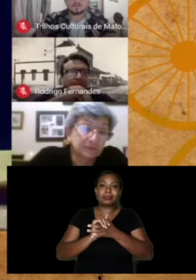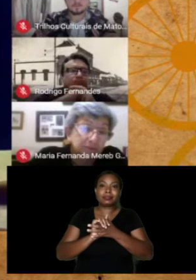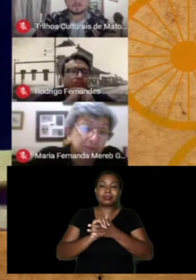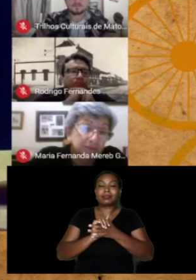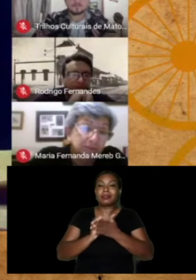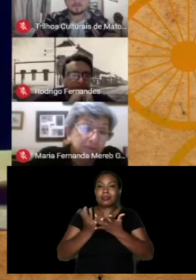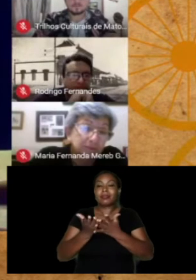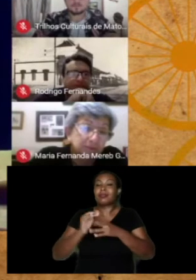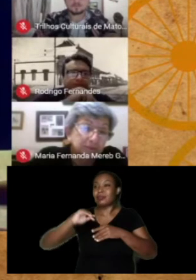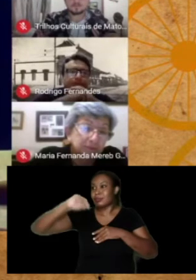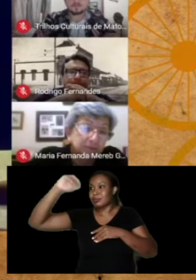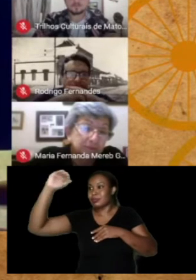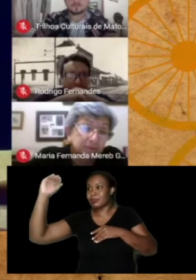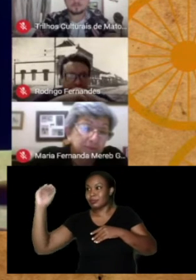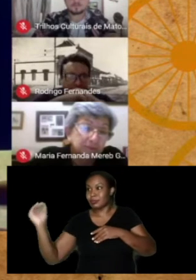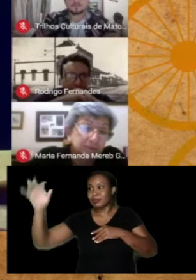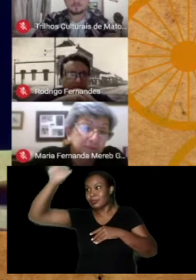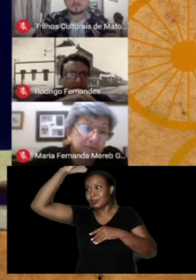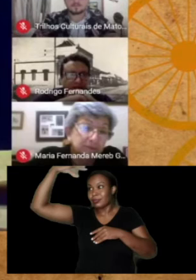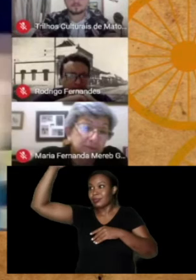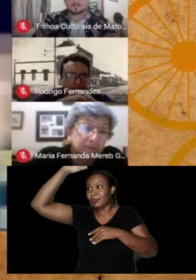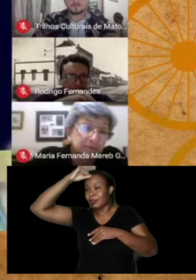Corumbá,